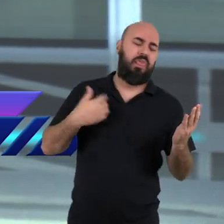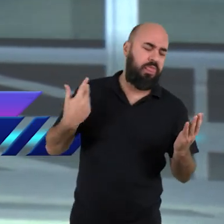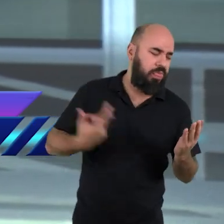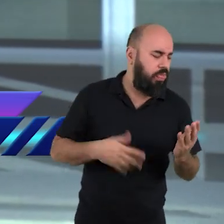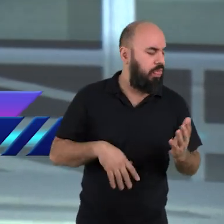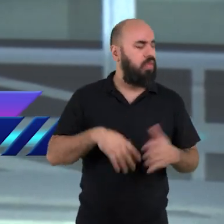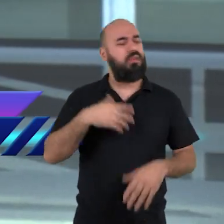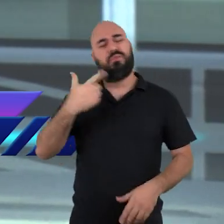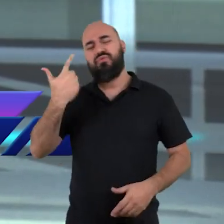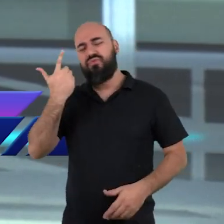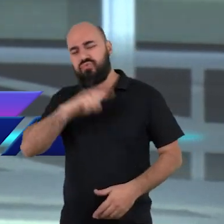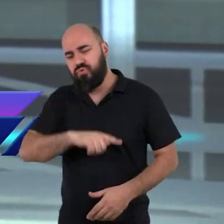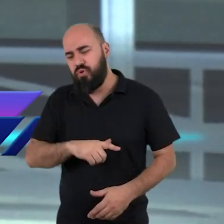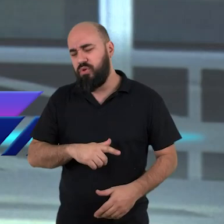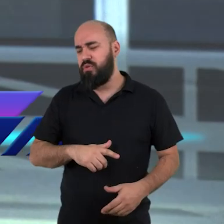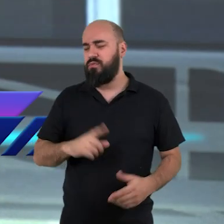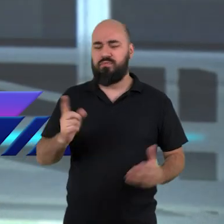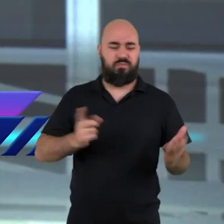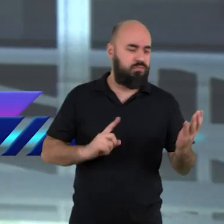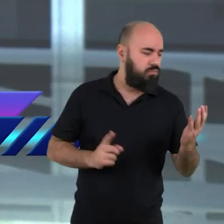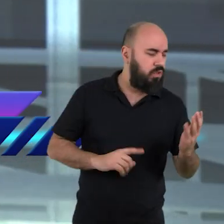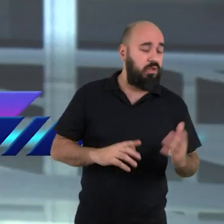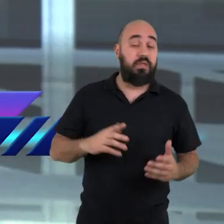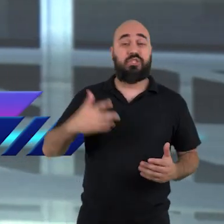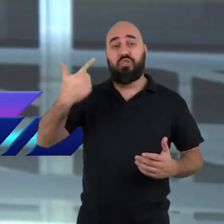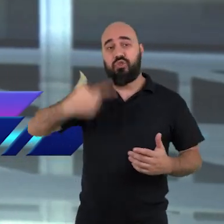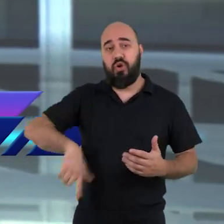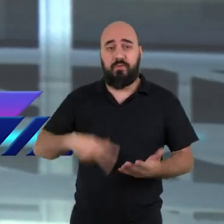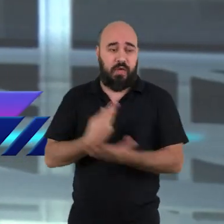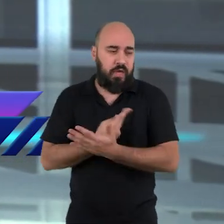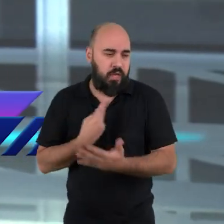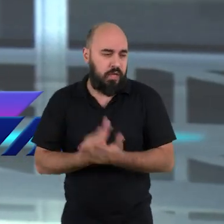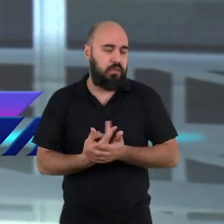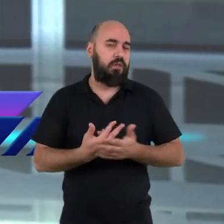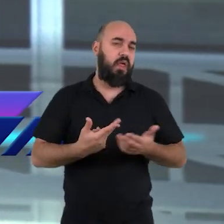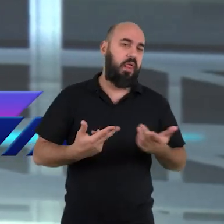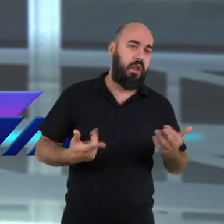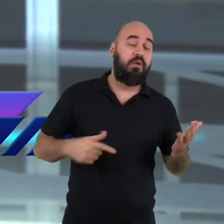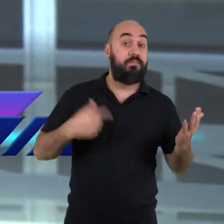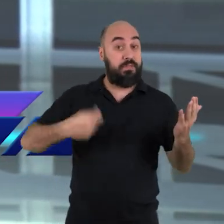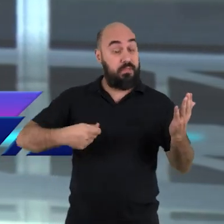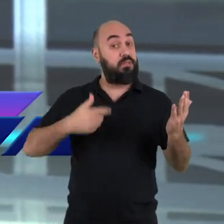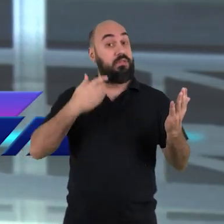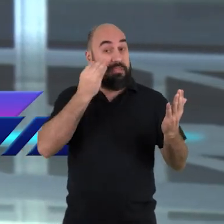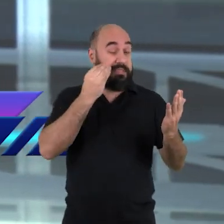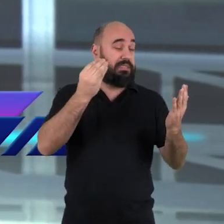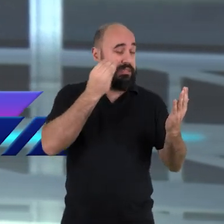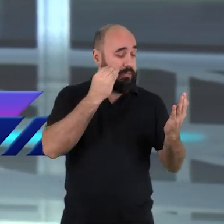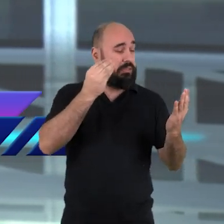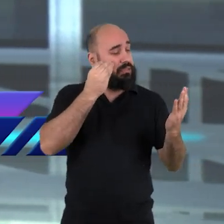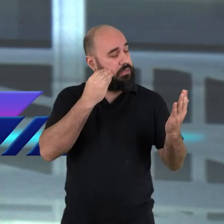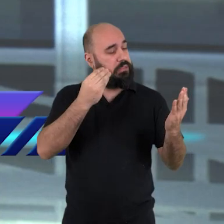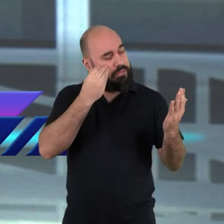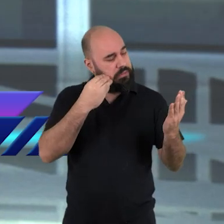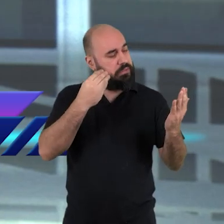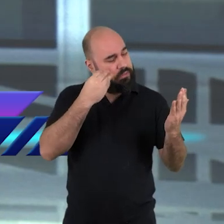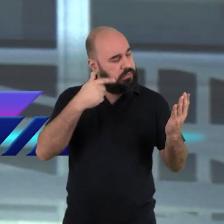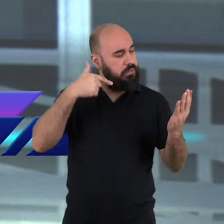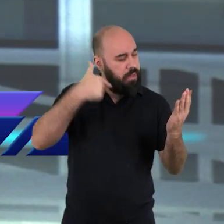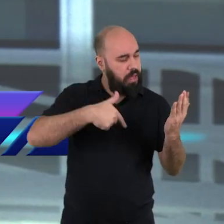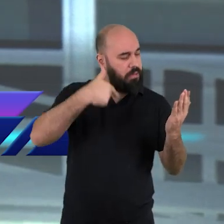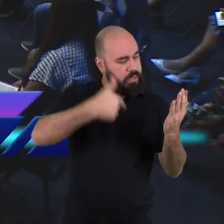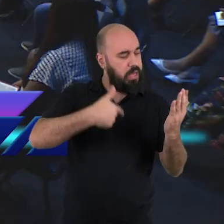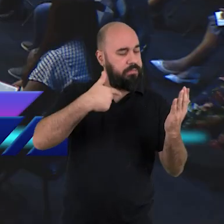levanta e segue. Isso é crer em Jesus. Se você crê em Jesus, você precisa viver de acordo com a palavra